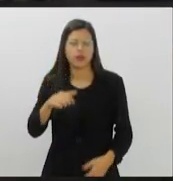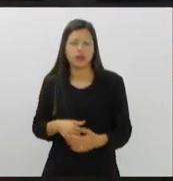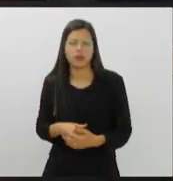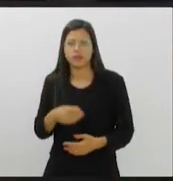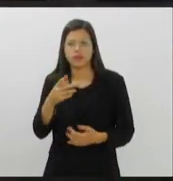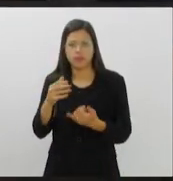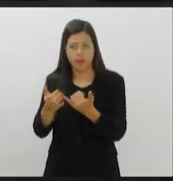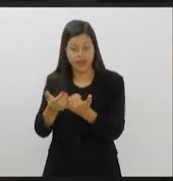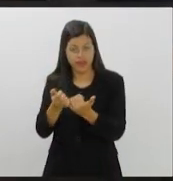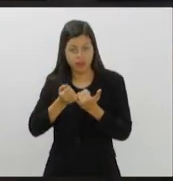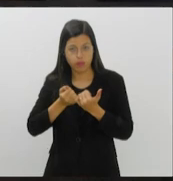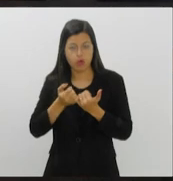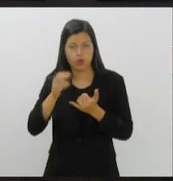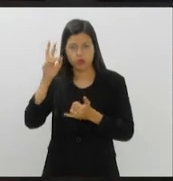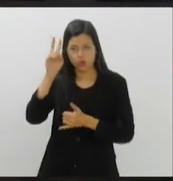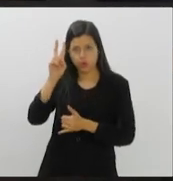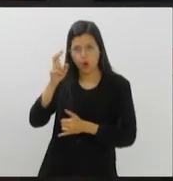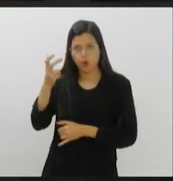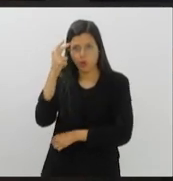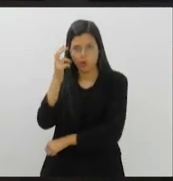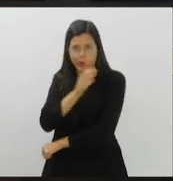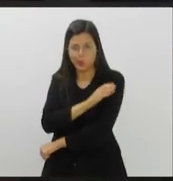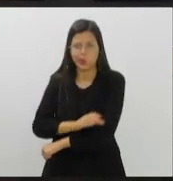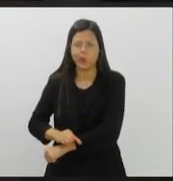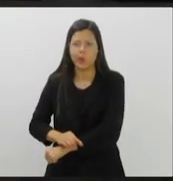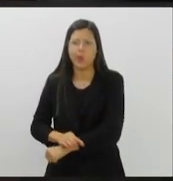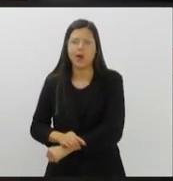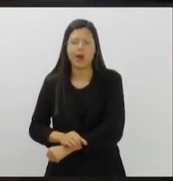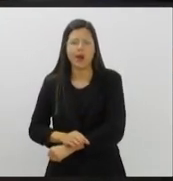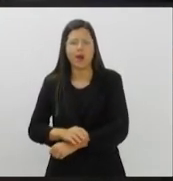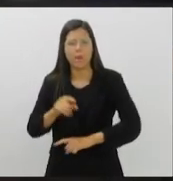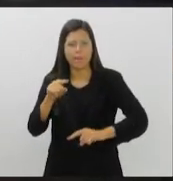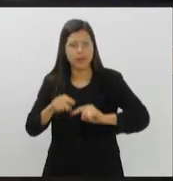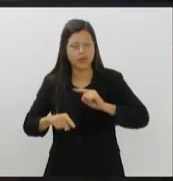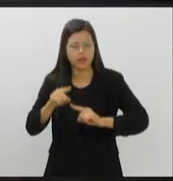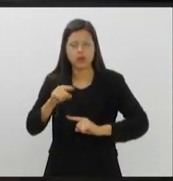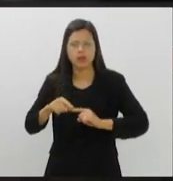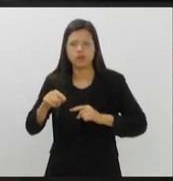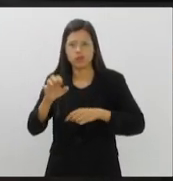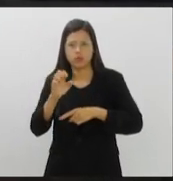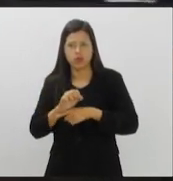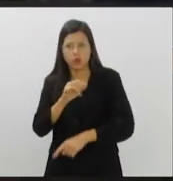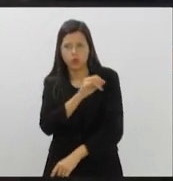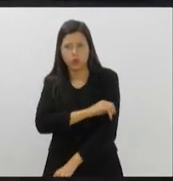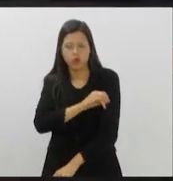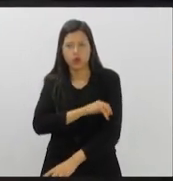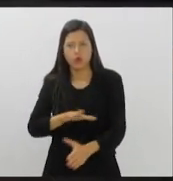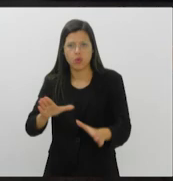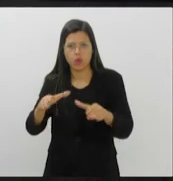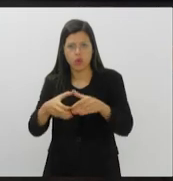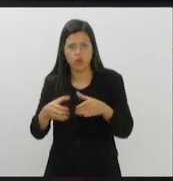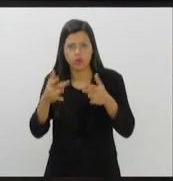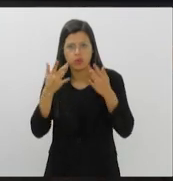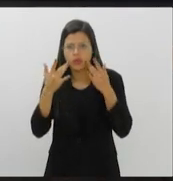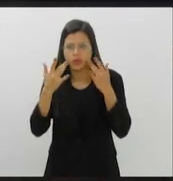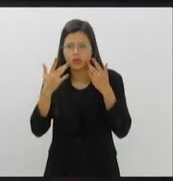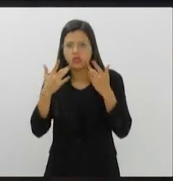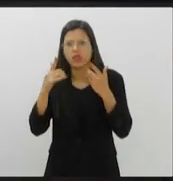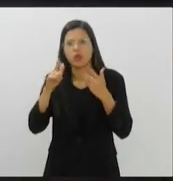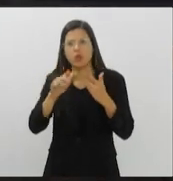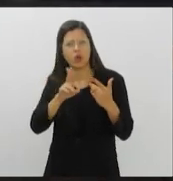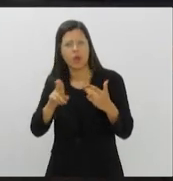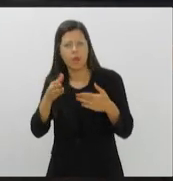patrimônio histórico, cultural e imaterial do Estado do Rio de Janeiro, o grupo teatral Entrou por uma Porta,